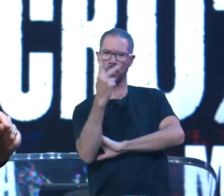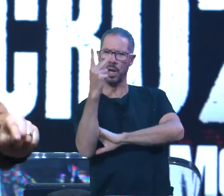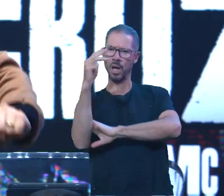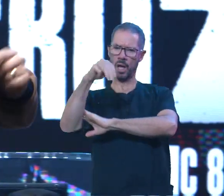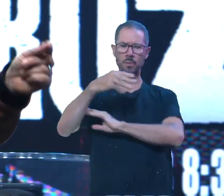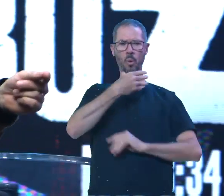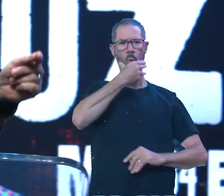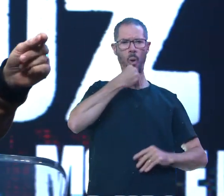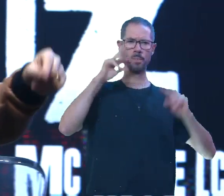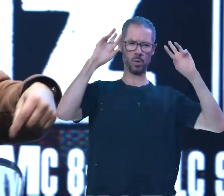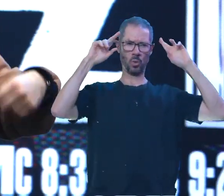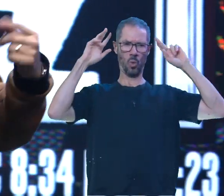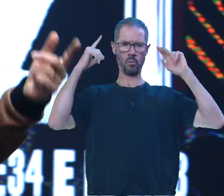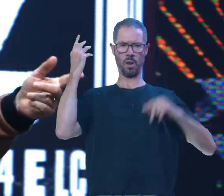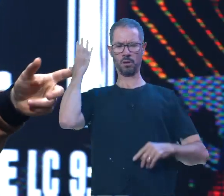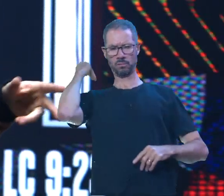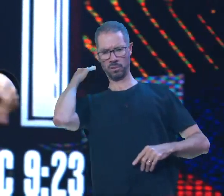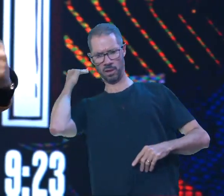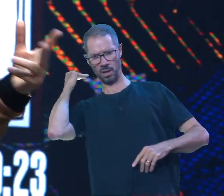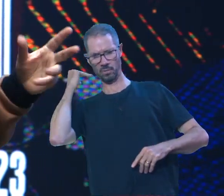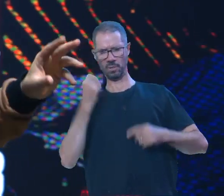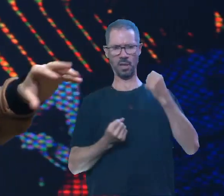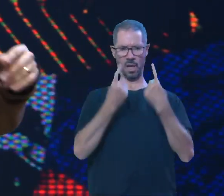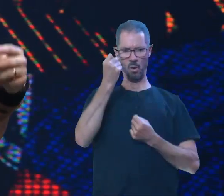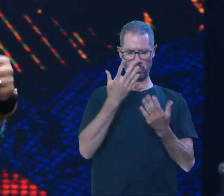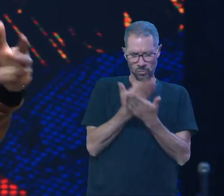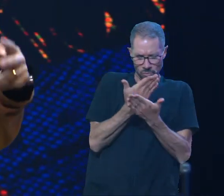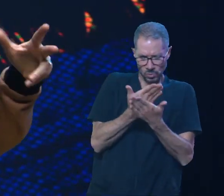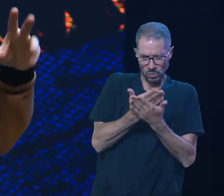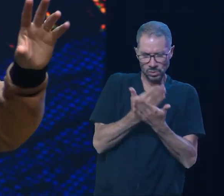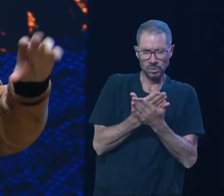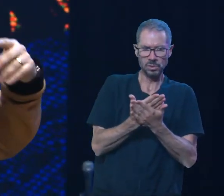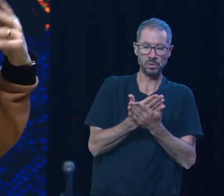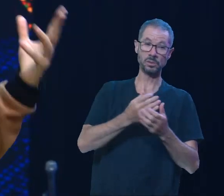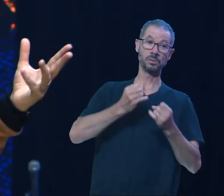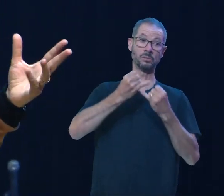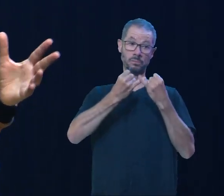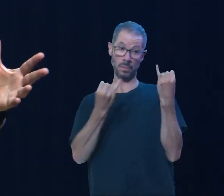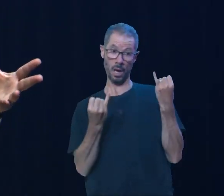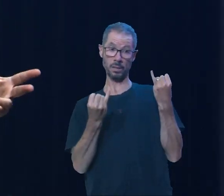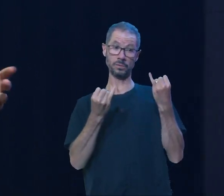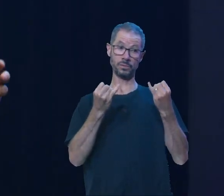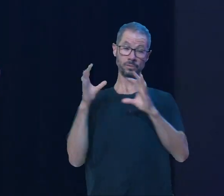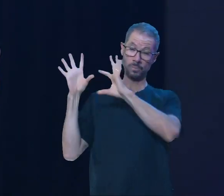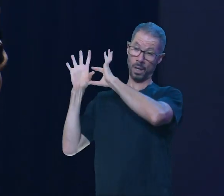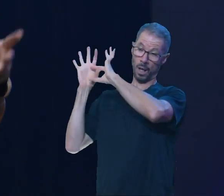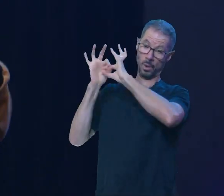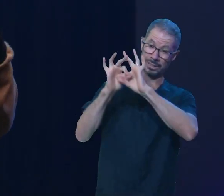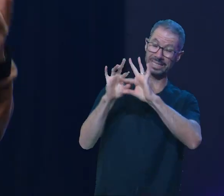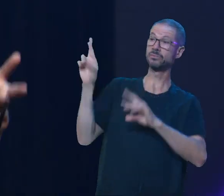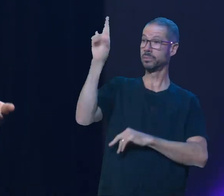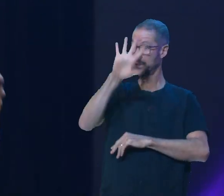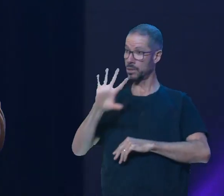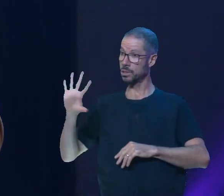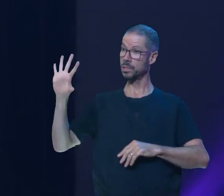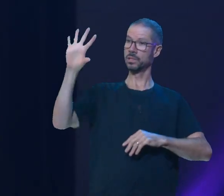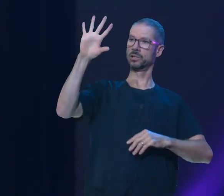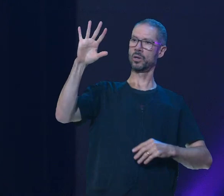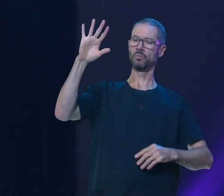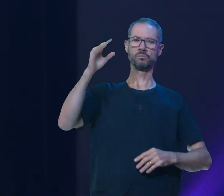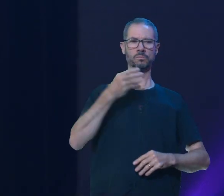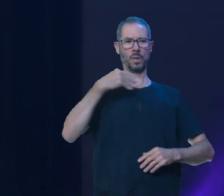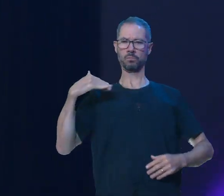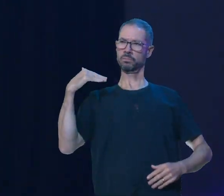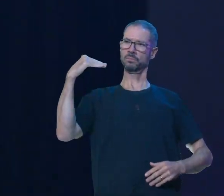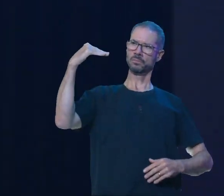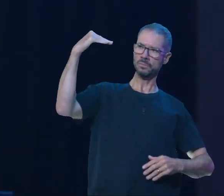homem normal da época, entre alguns estudiosos vão dizer que provavelmente, pelo contexto daquela região, estatura e por aí vai, Jesus